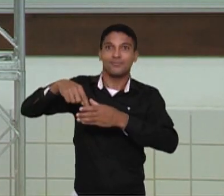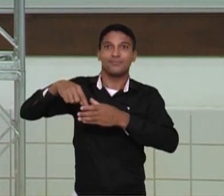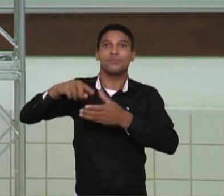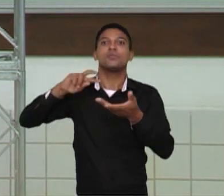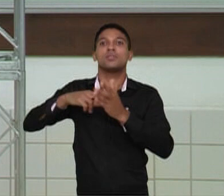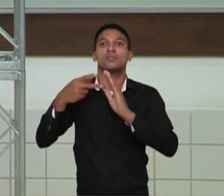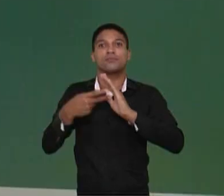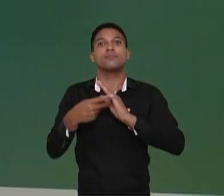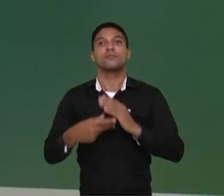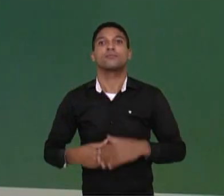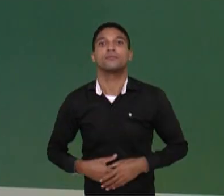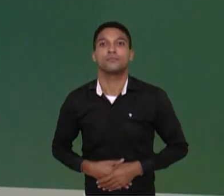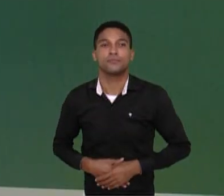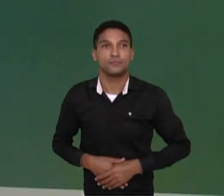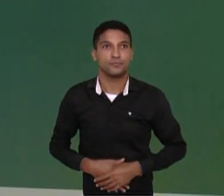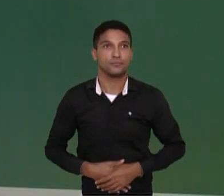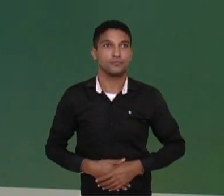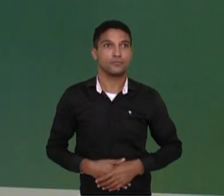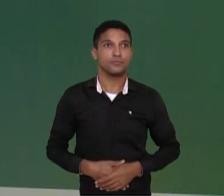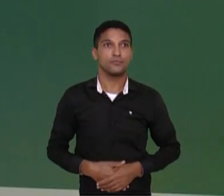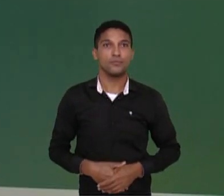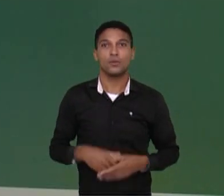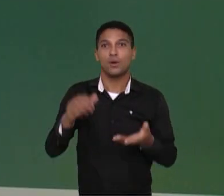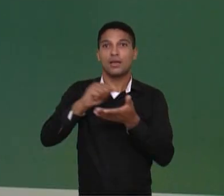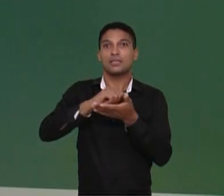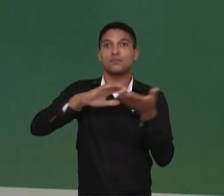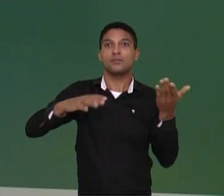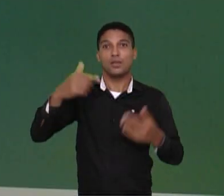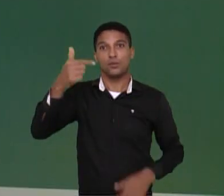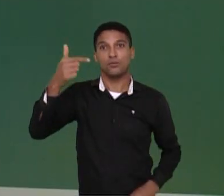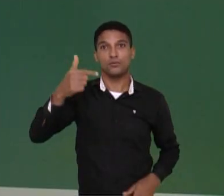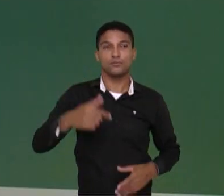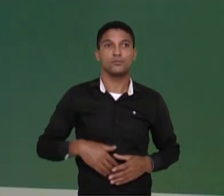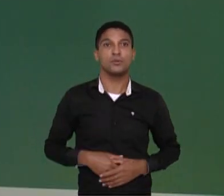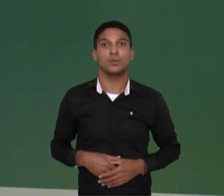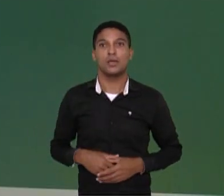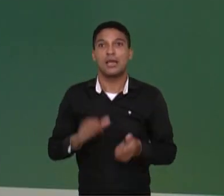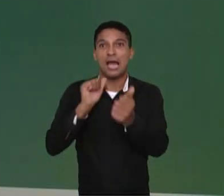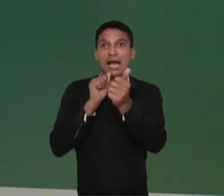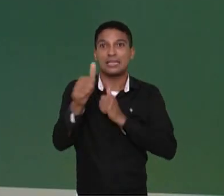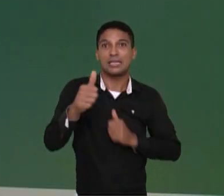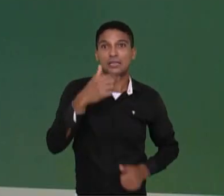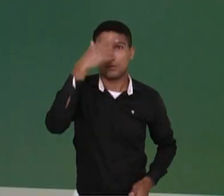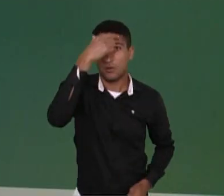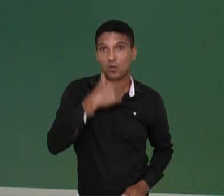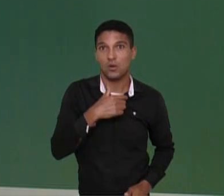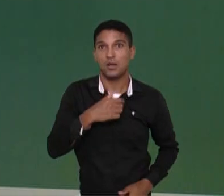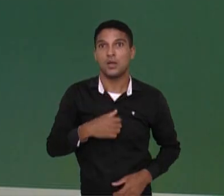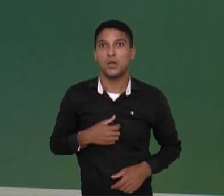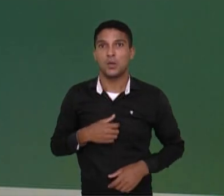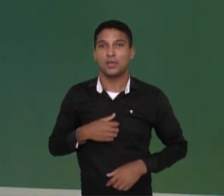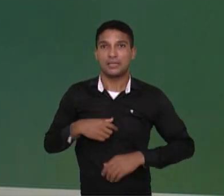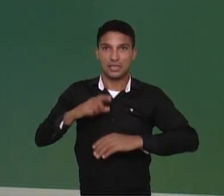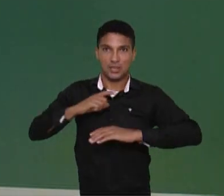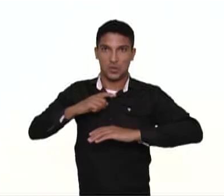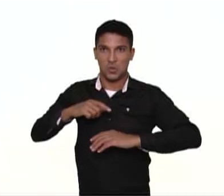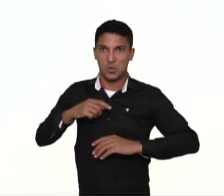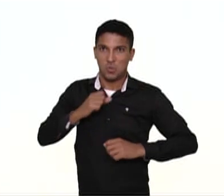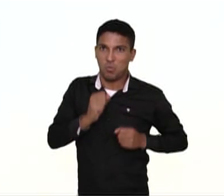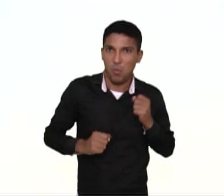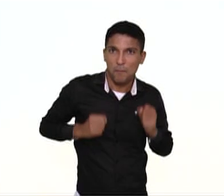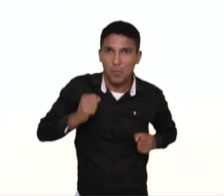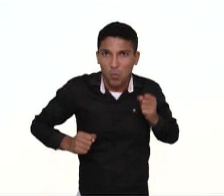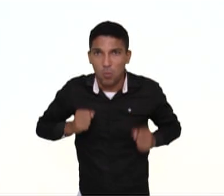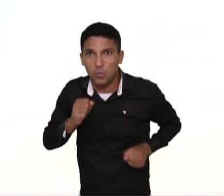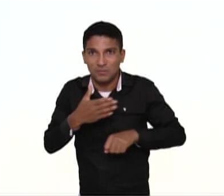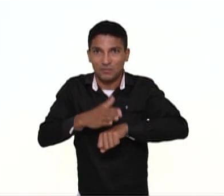o exercício 2 diz o seguinte: um atleta decide treinar correndo numa determinada pista de corrida. No primeiro dia ele corre 3/4 da pista,